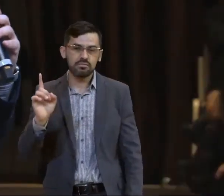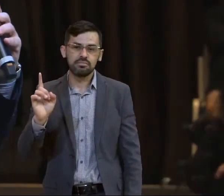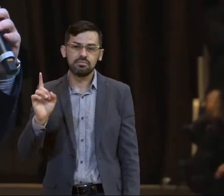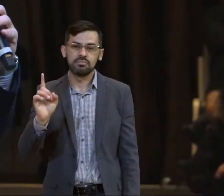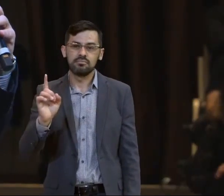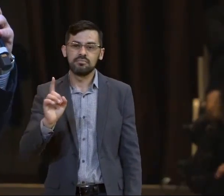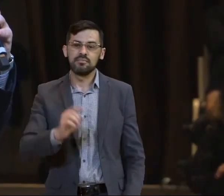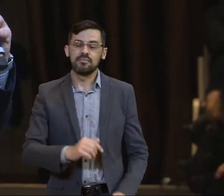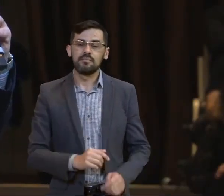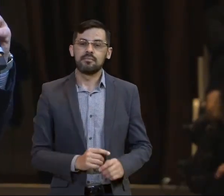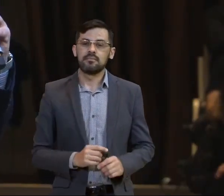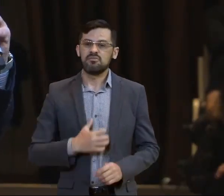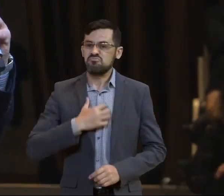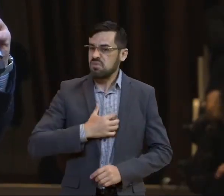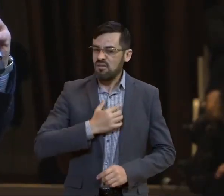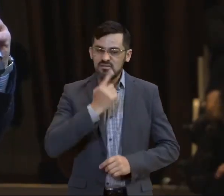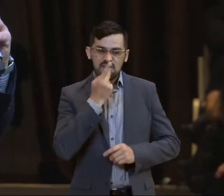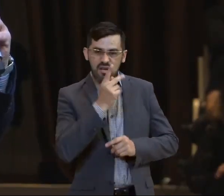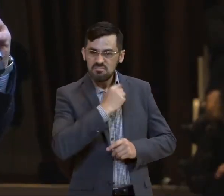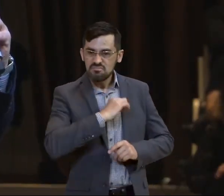impropérios.